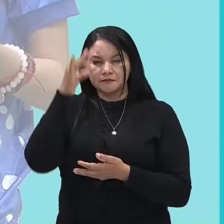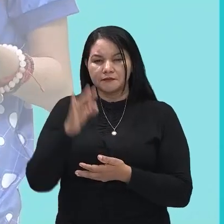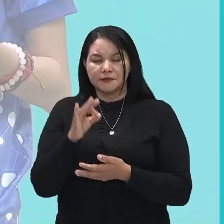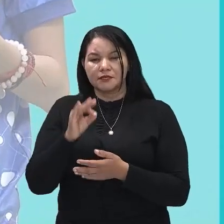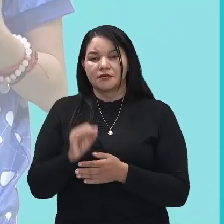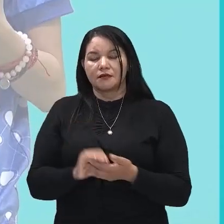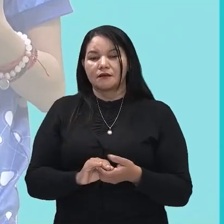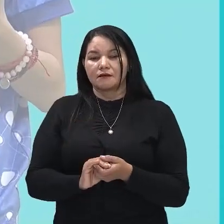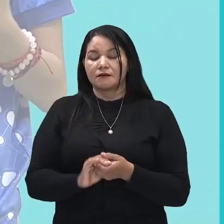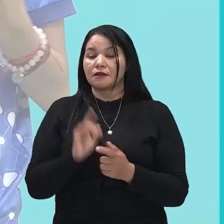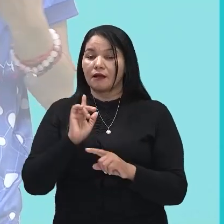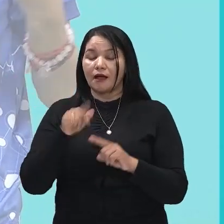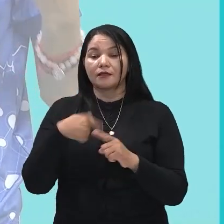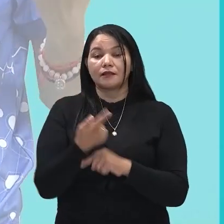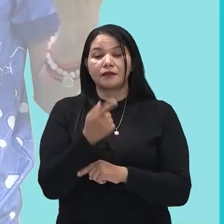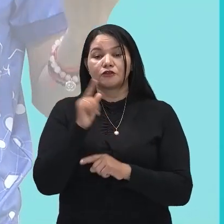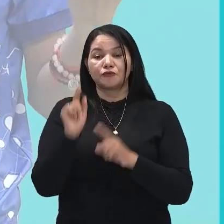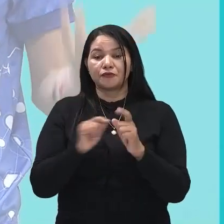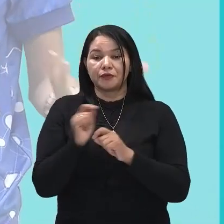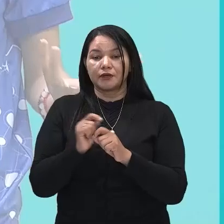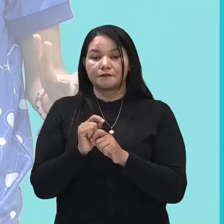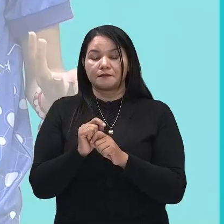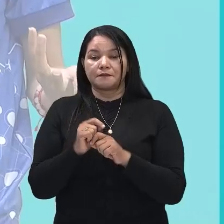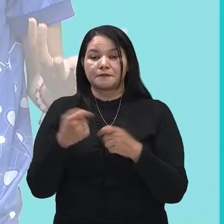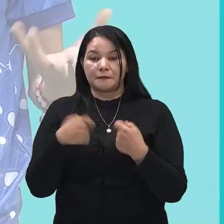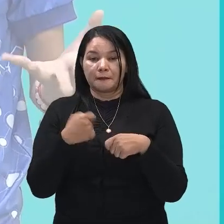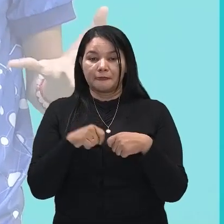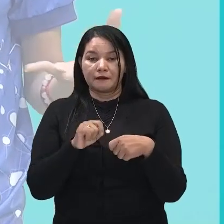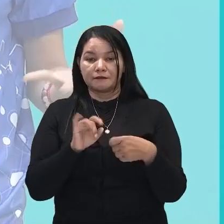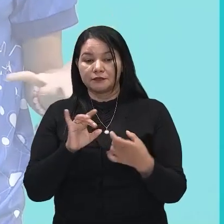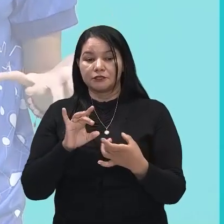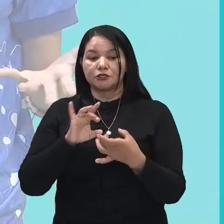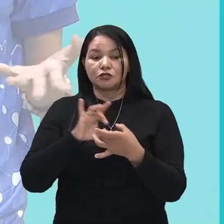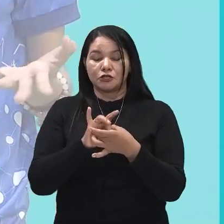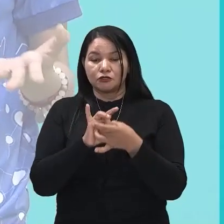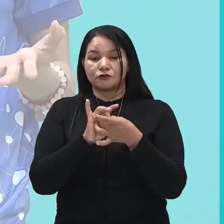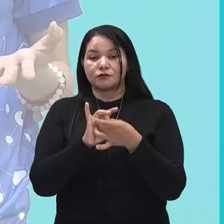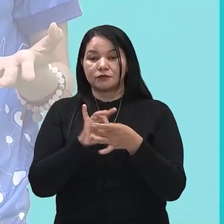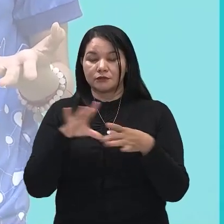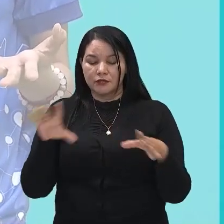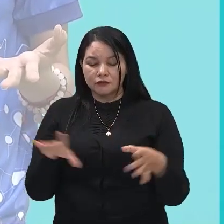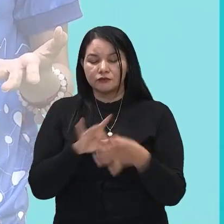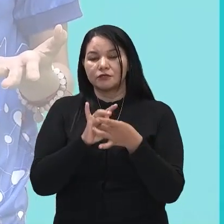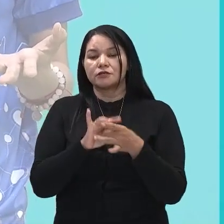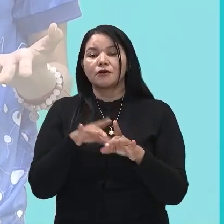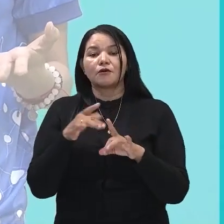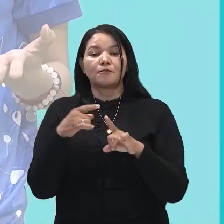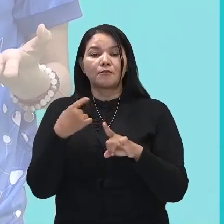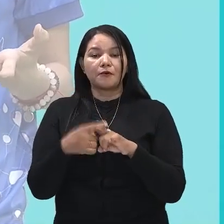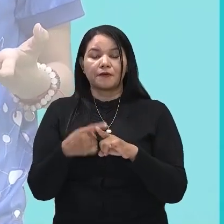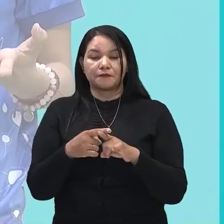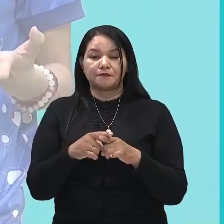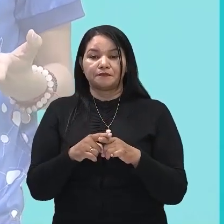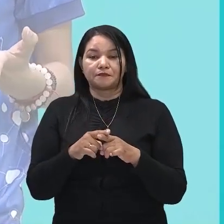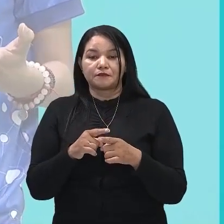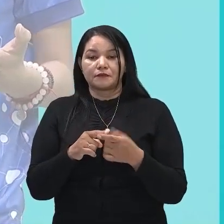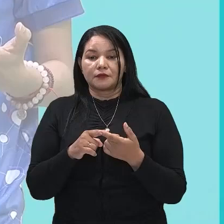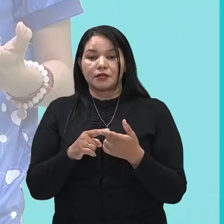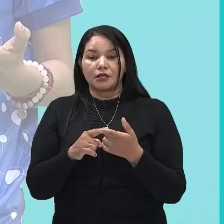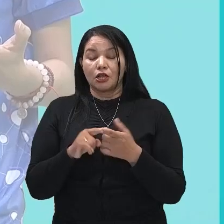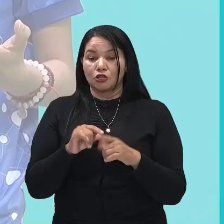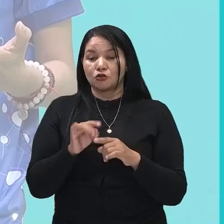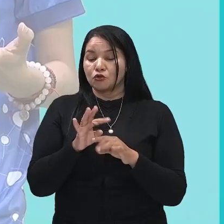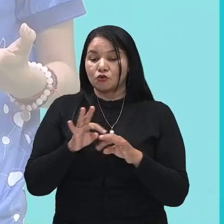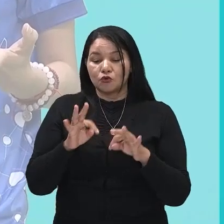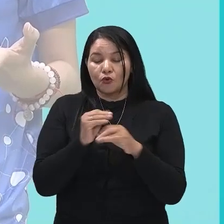disso, é a associação. Não somente a associação desse exemplo, mas a tudo que acontece na